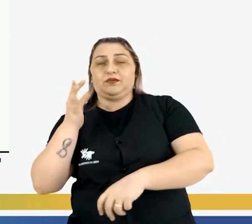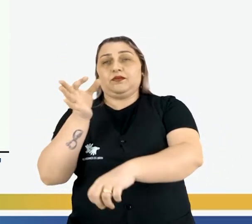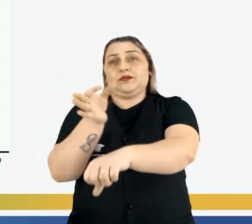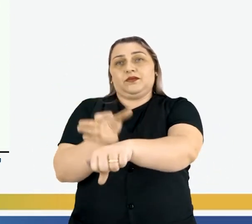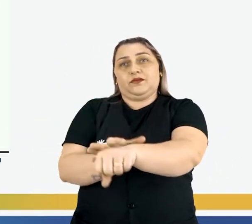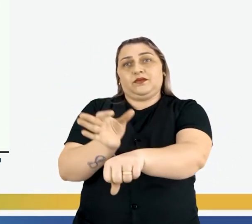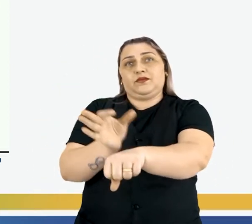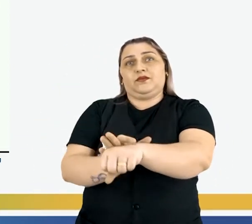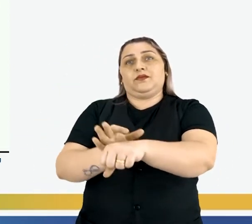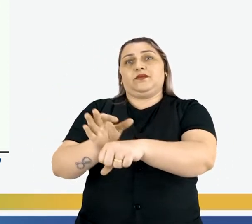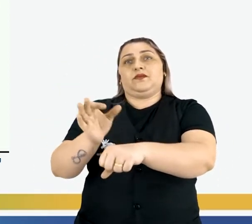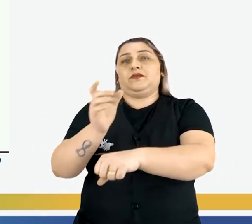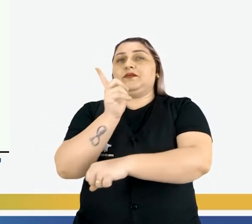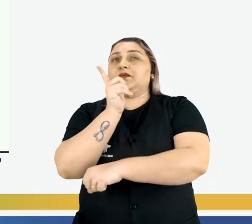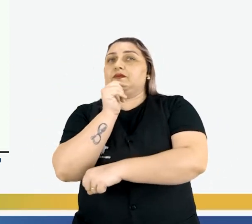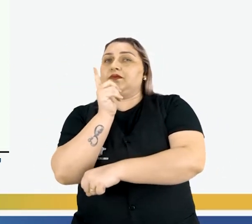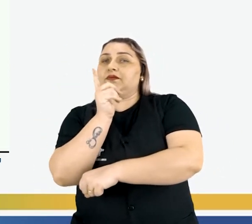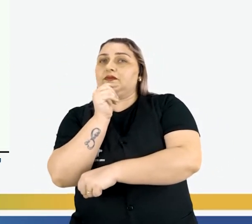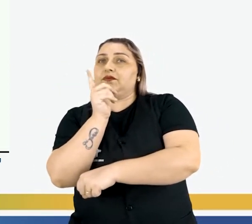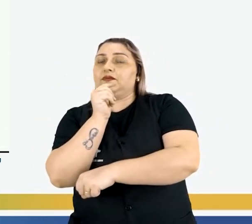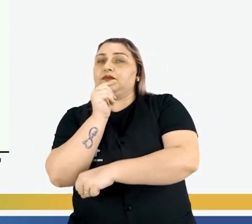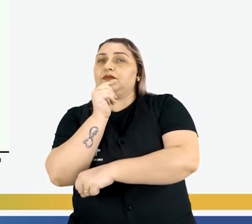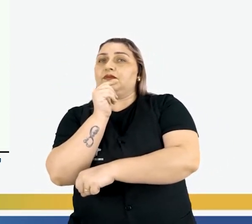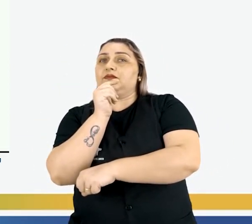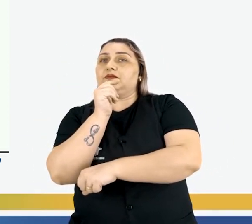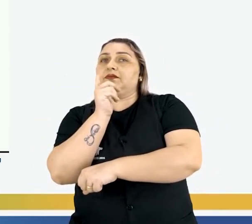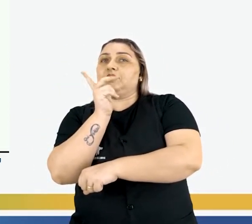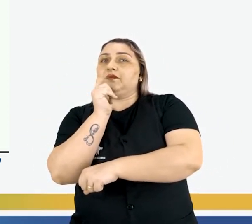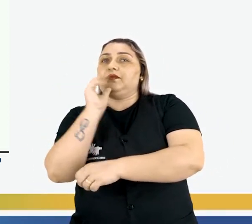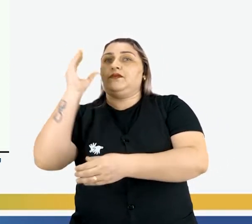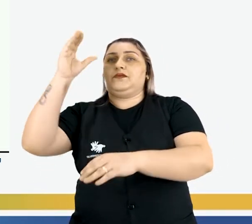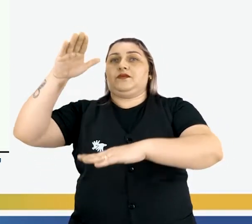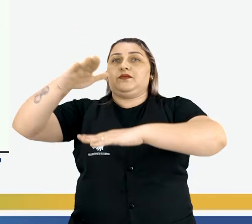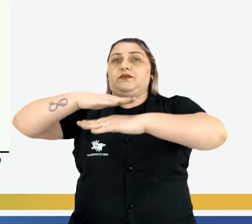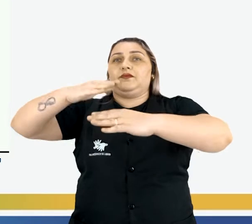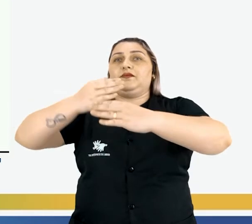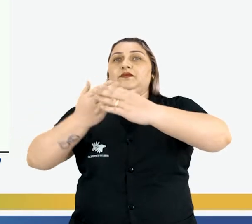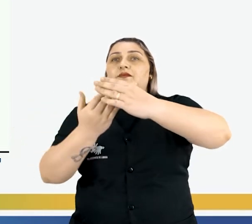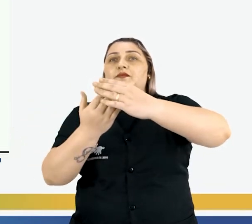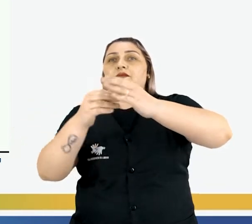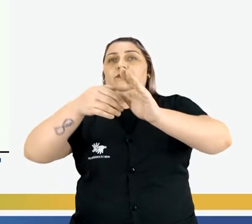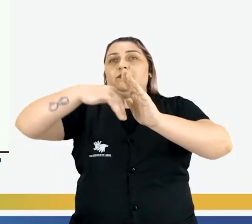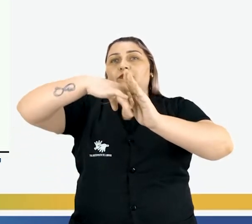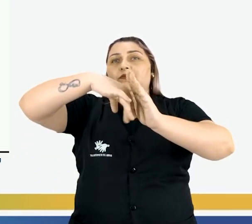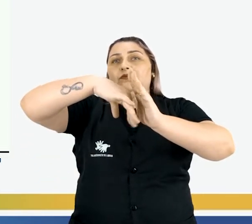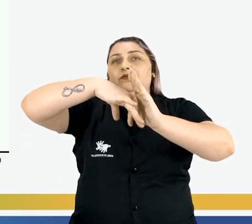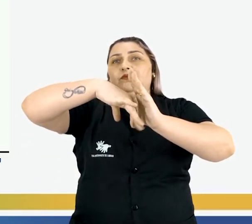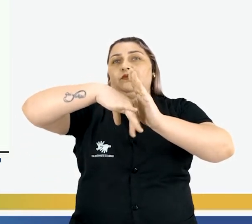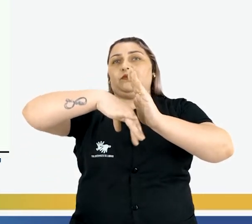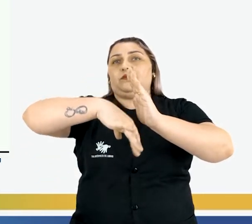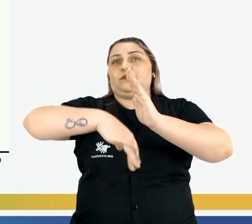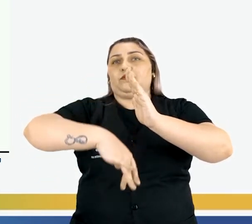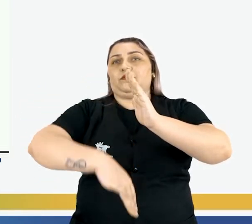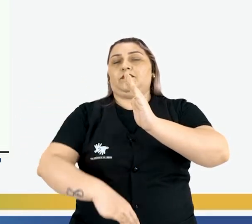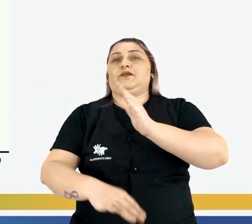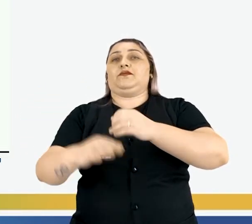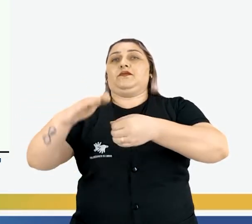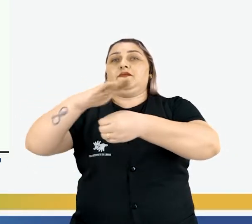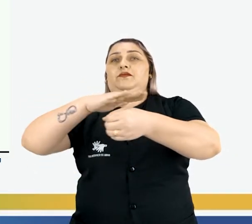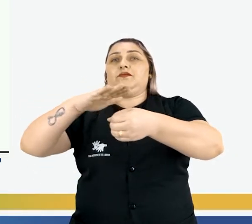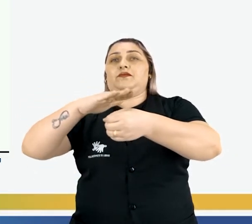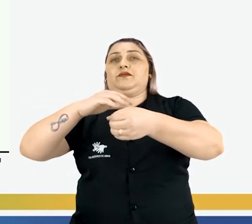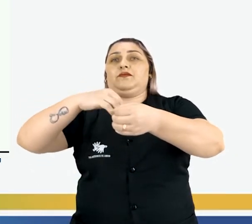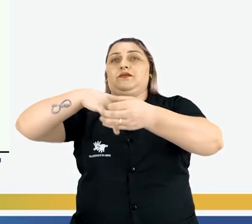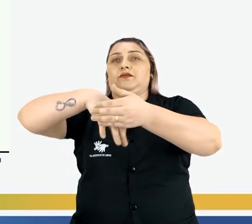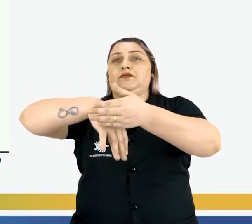relógio de água, que é quando vai saindo a água e vai contando o tempo que a água sai do primeiro compartimento para